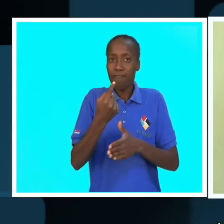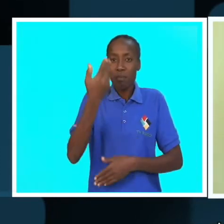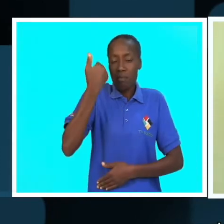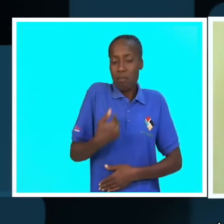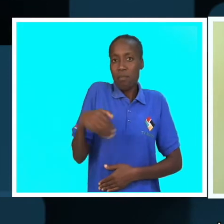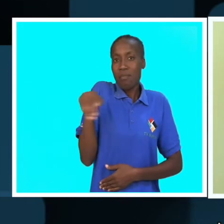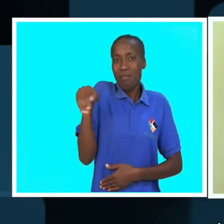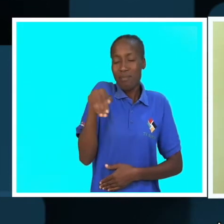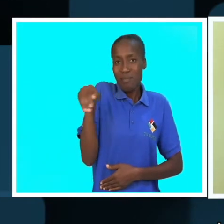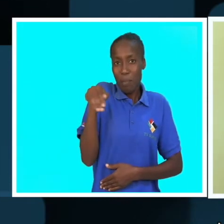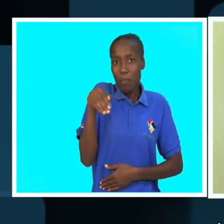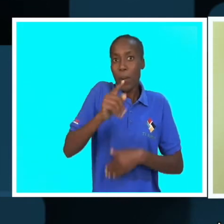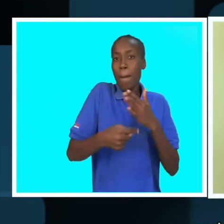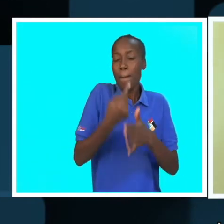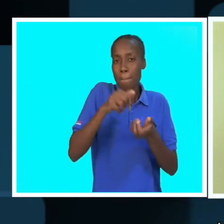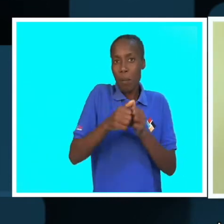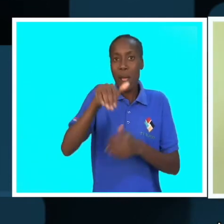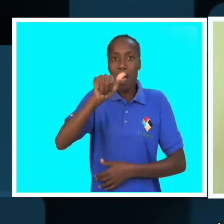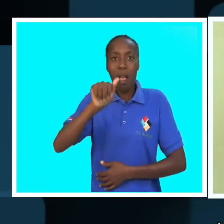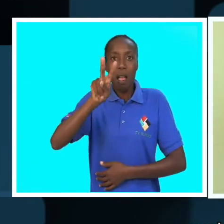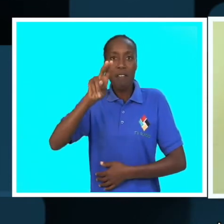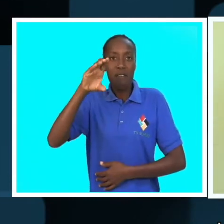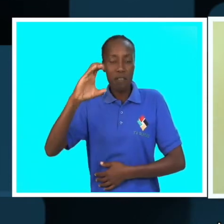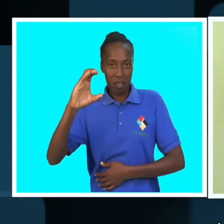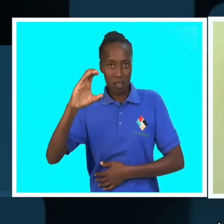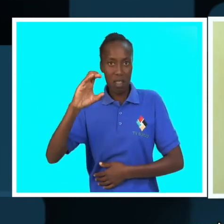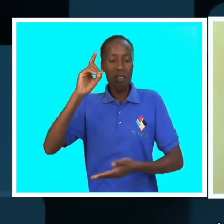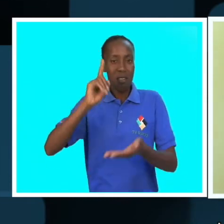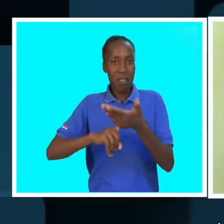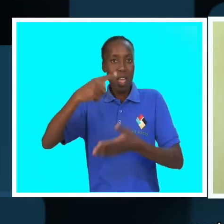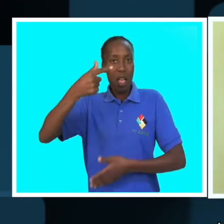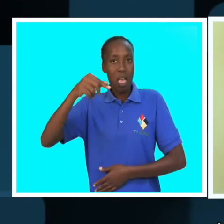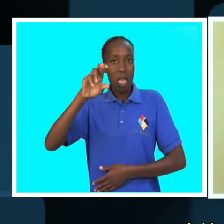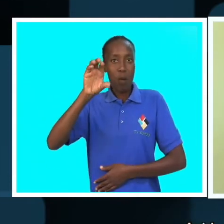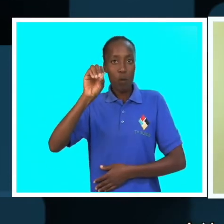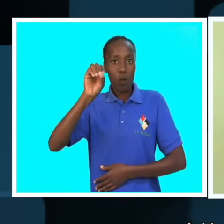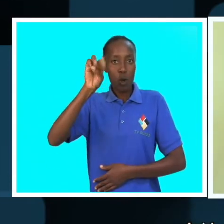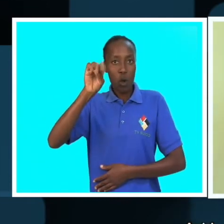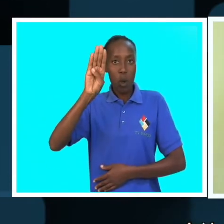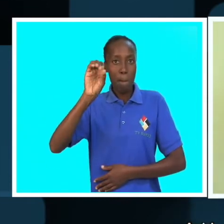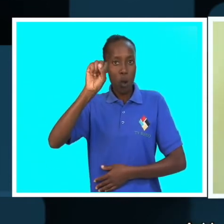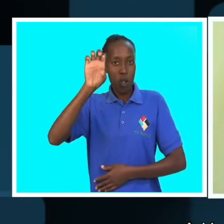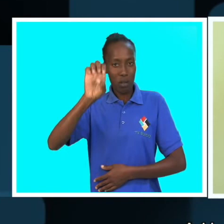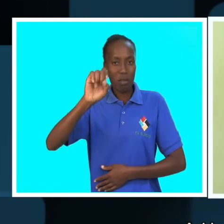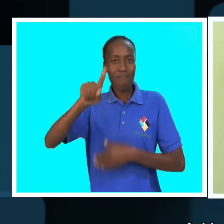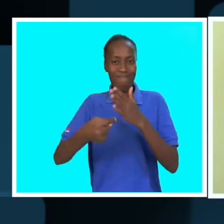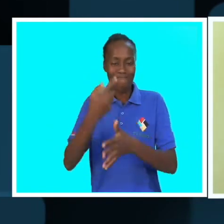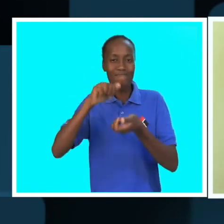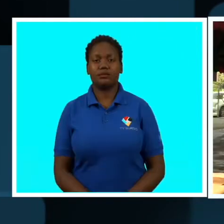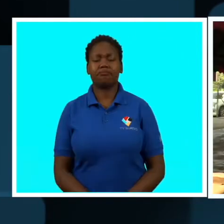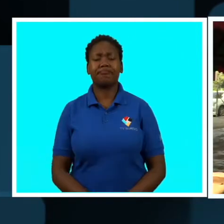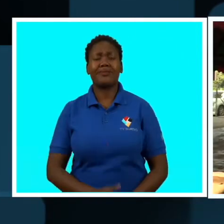se ela causar um AVC, que nós chamamos de trombose, acidente vascular cerebral.